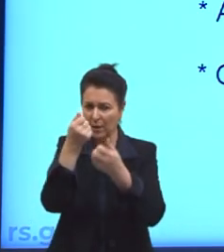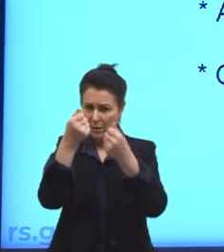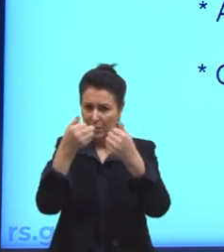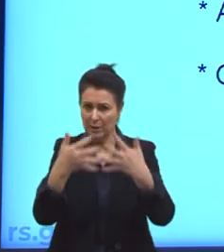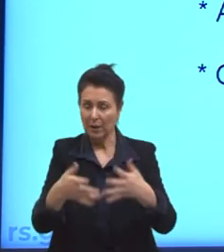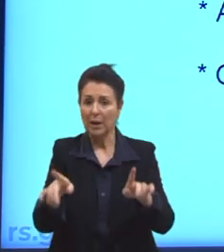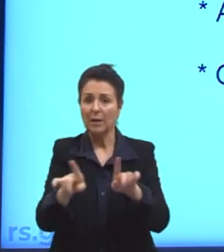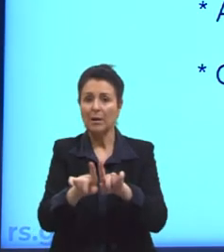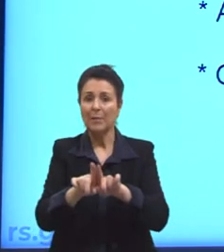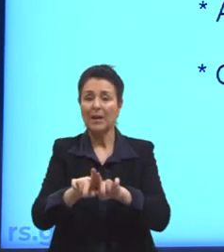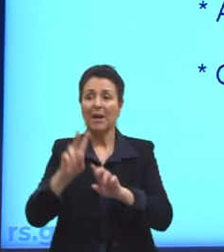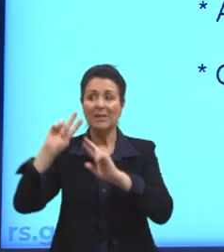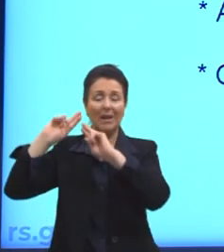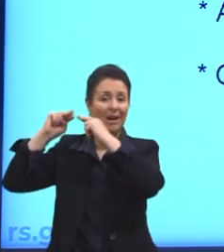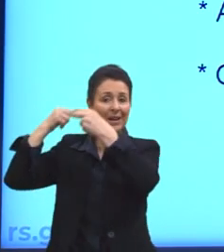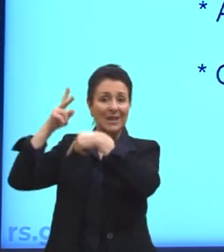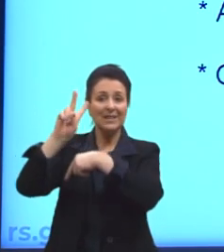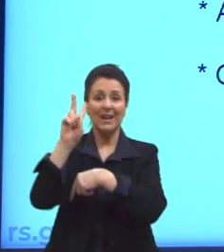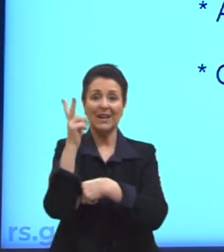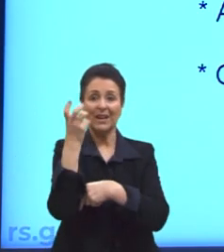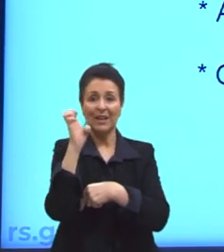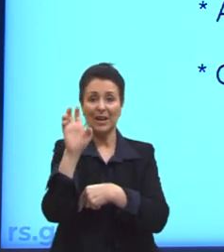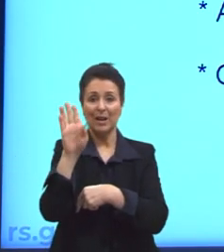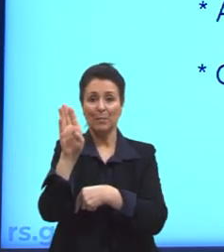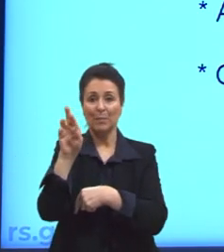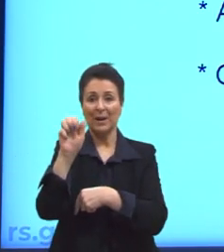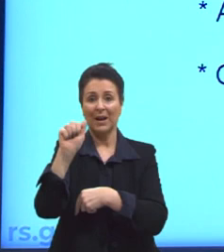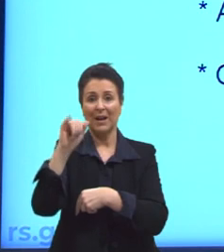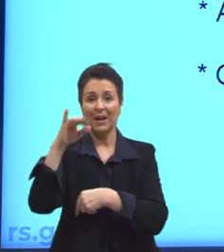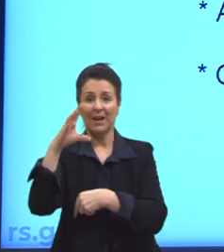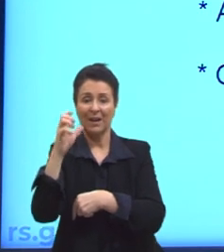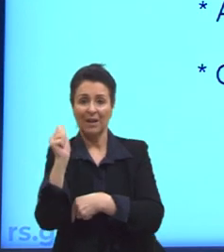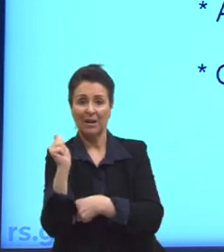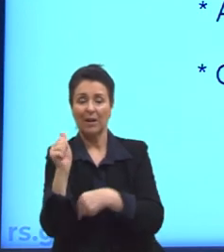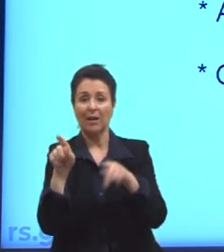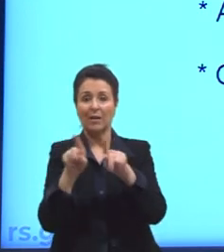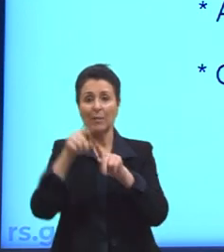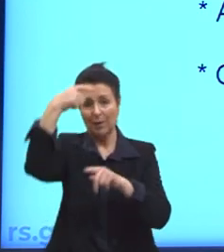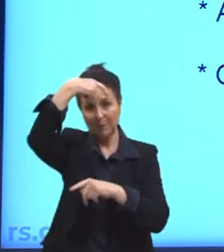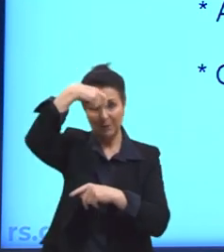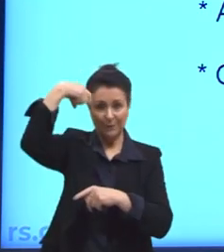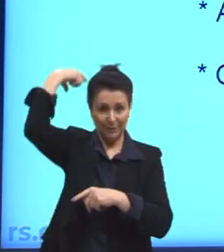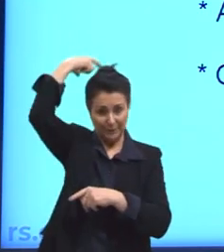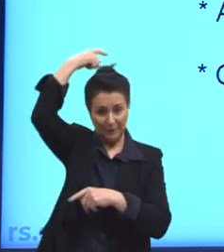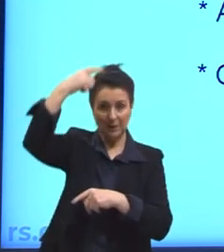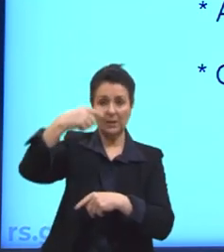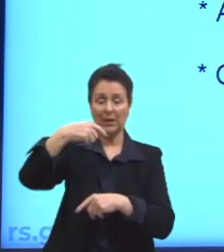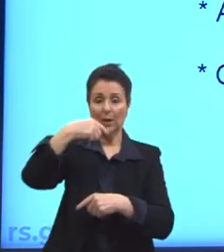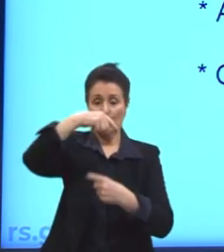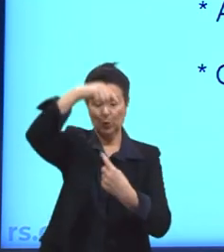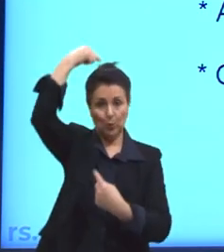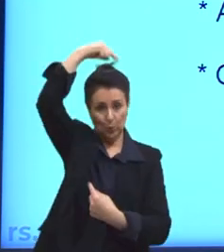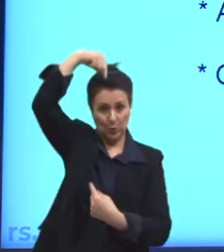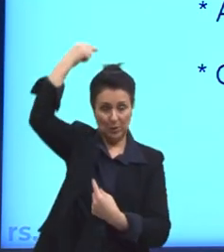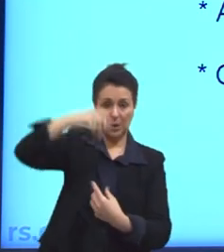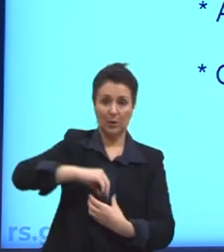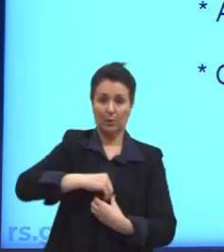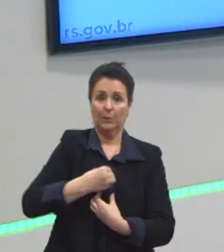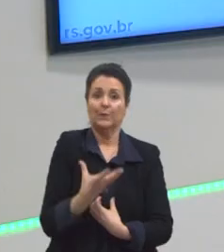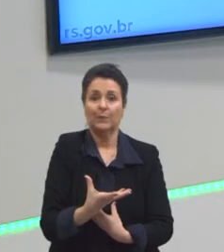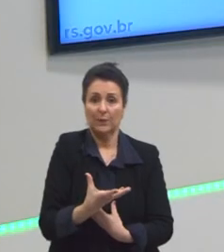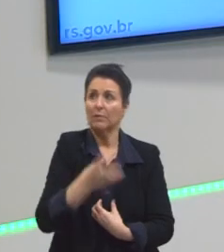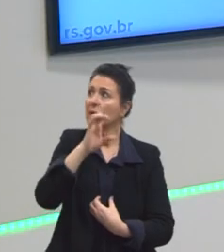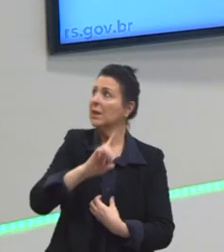herança com essa perspectiva do Santo Augustinho da moral do a lista vem dos hebreus Moisés